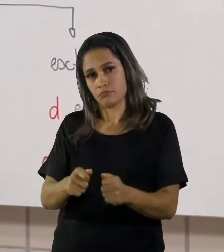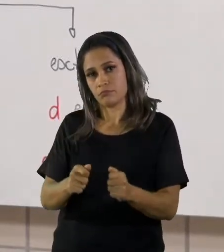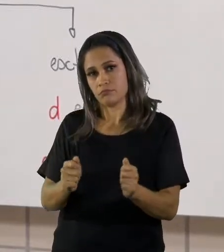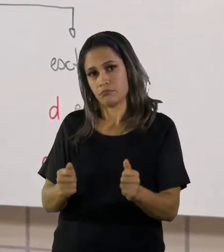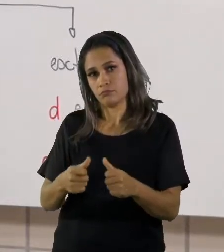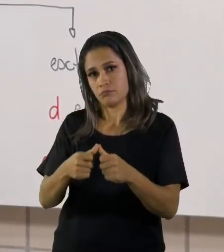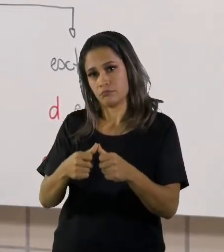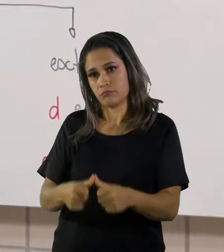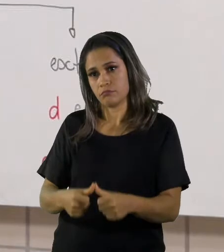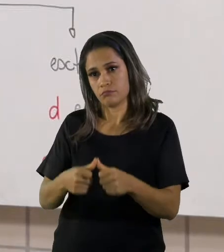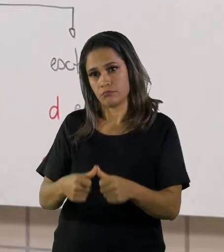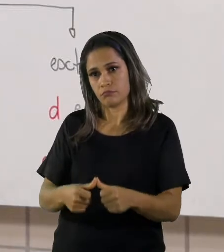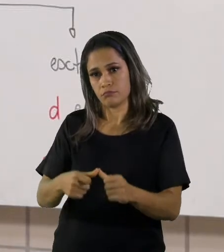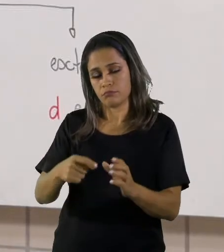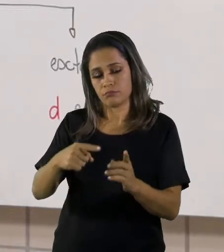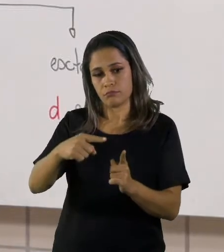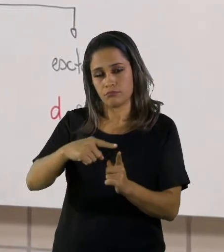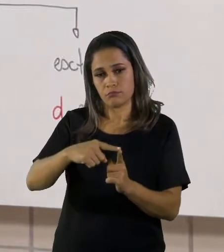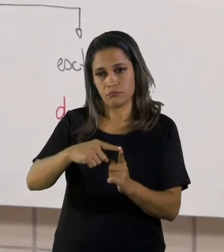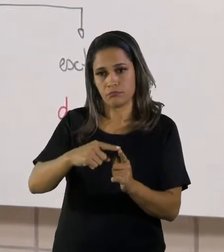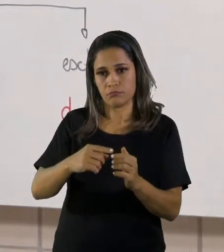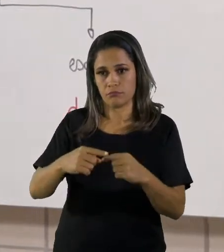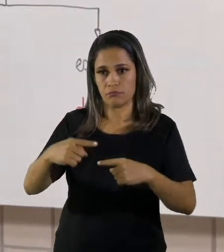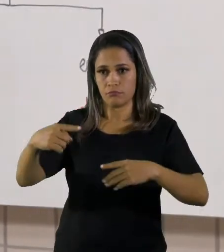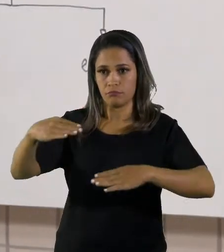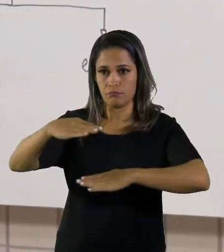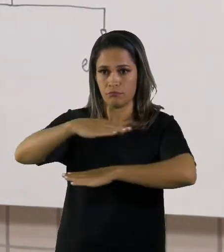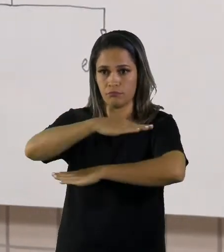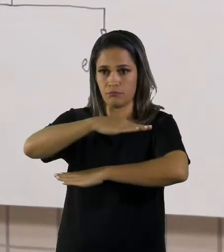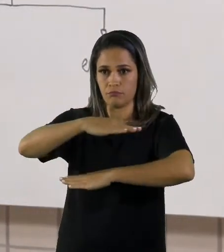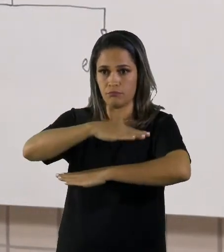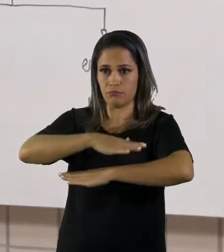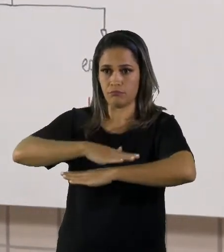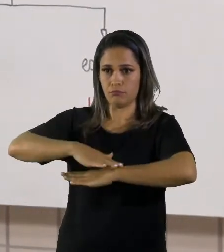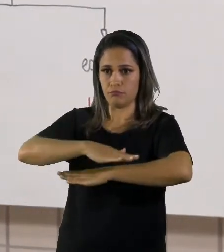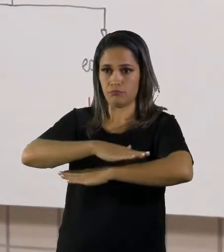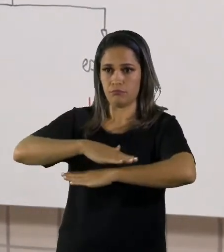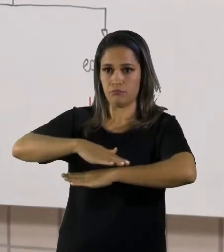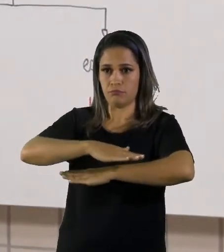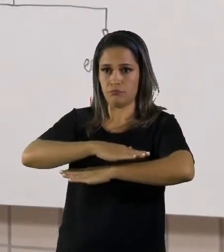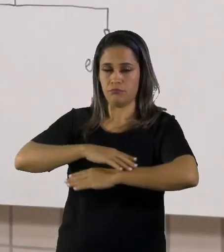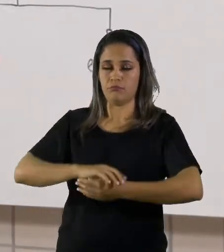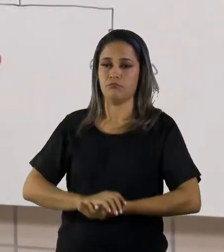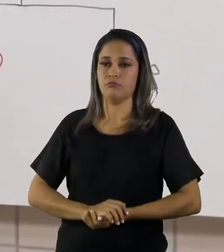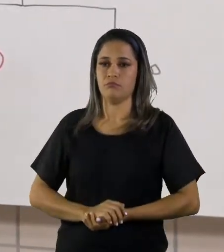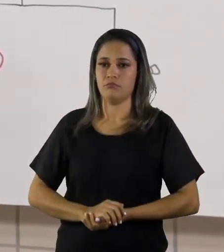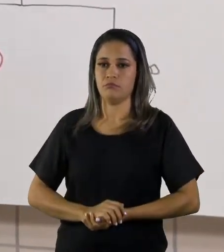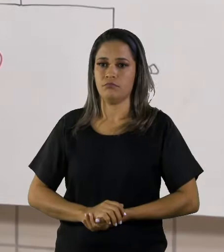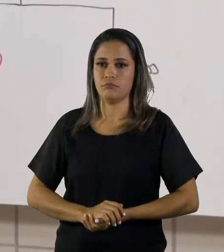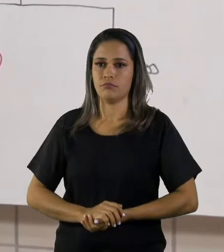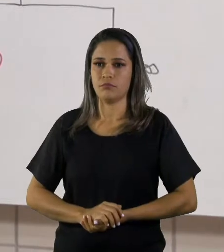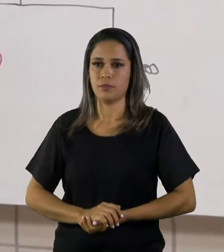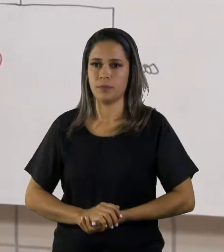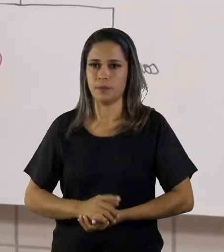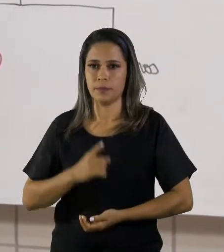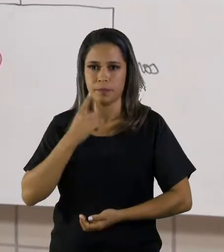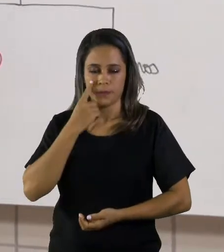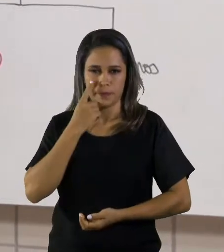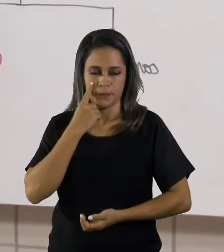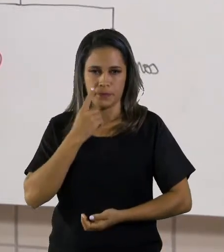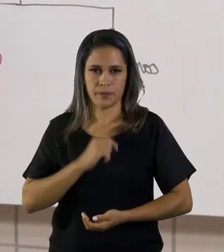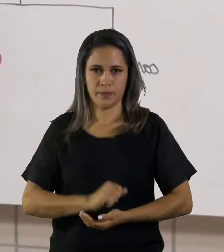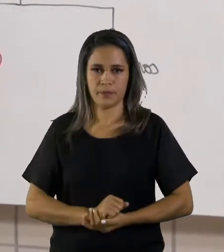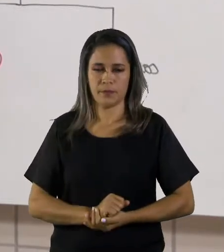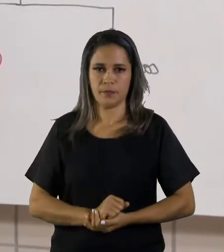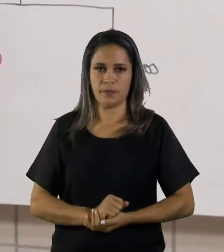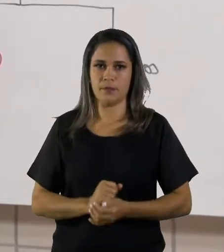está entre as retas paralelas, ao centro. Então, vamos tomar primeiro só